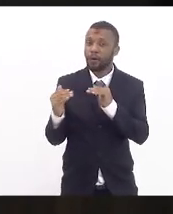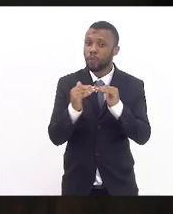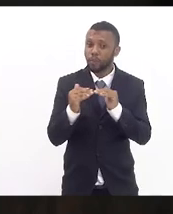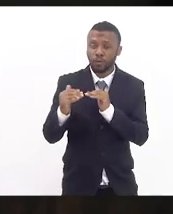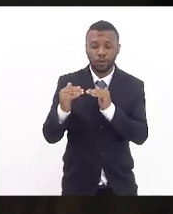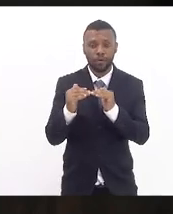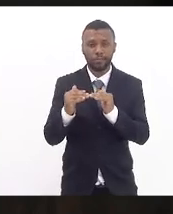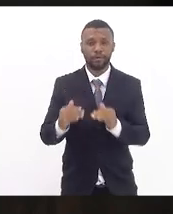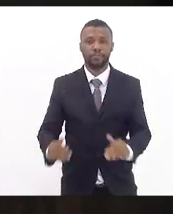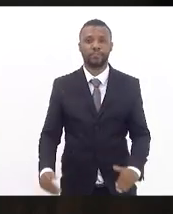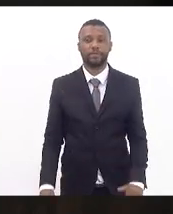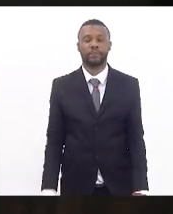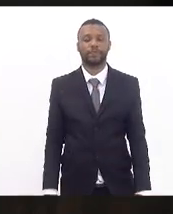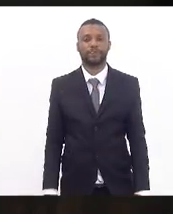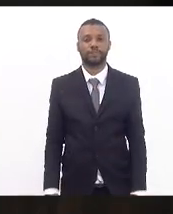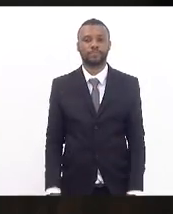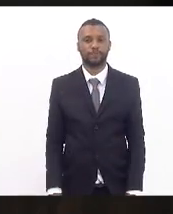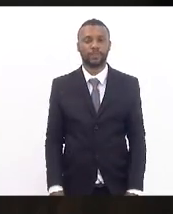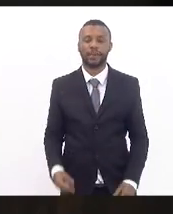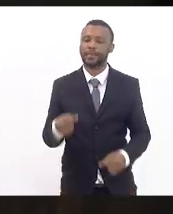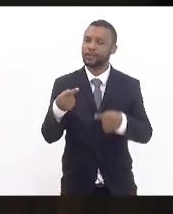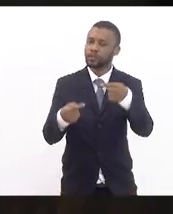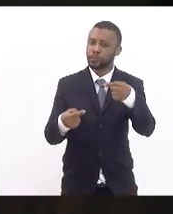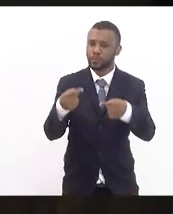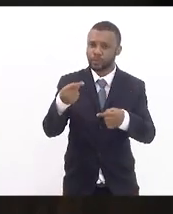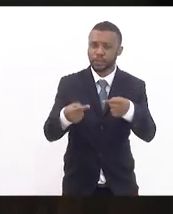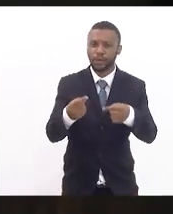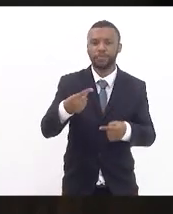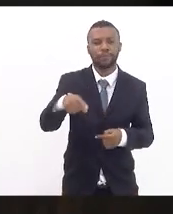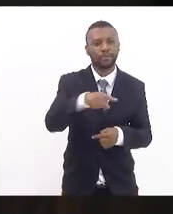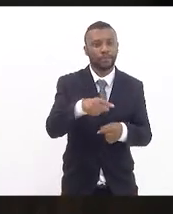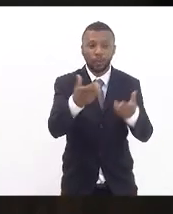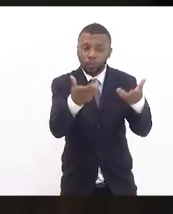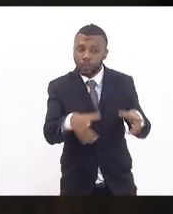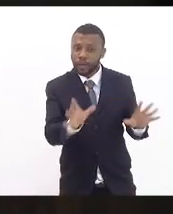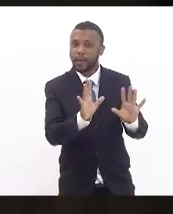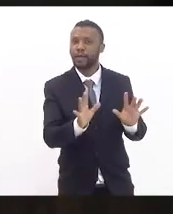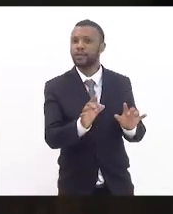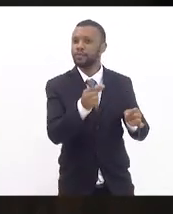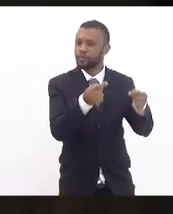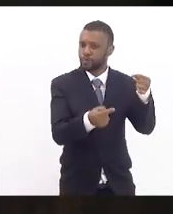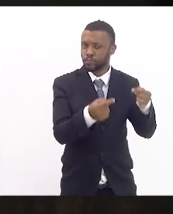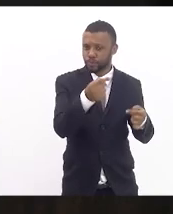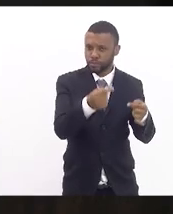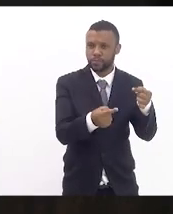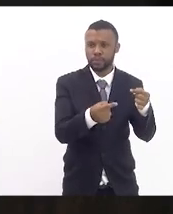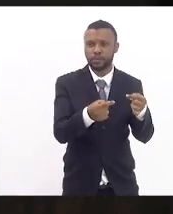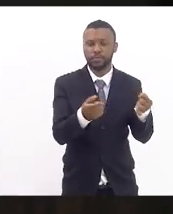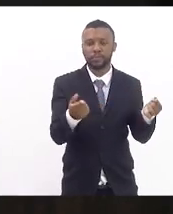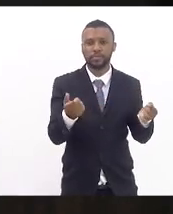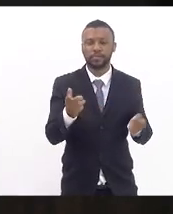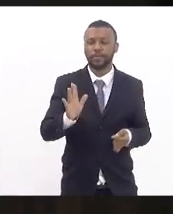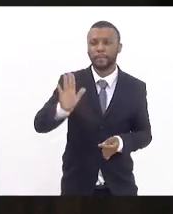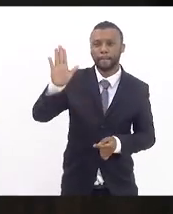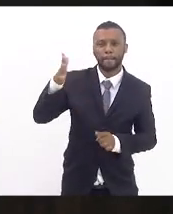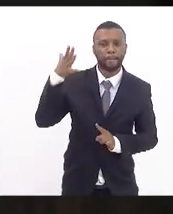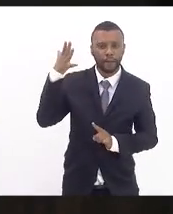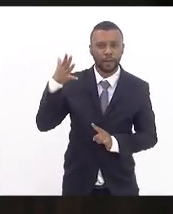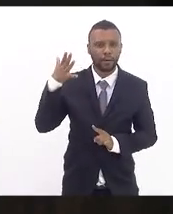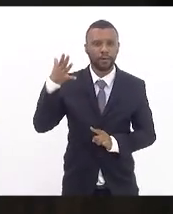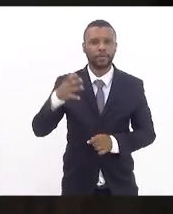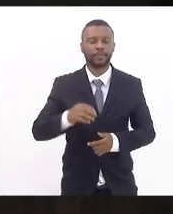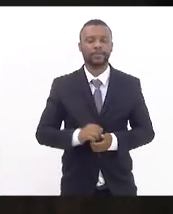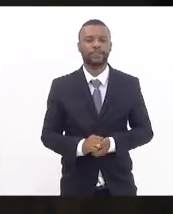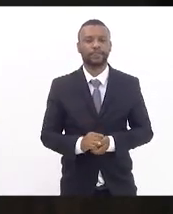Bruno Dauari. Em discussão, não havendo quem queira discutir, encerrada discussão. Pela ordem.